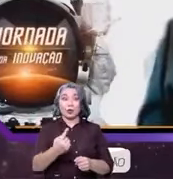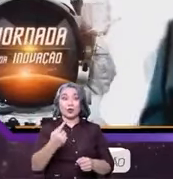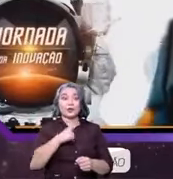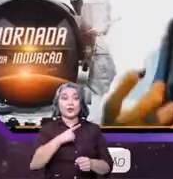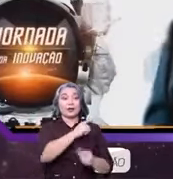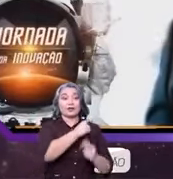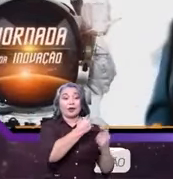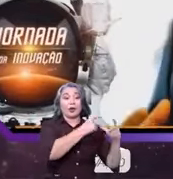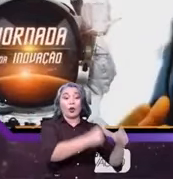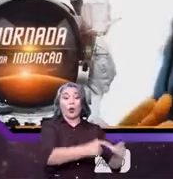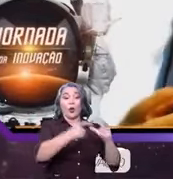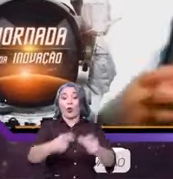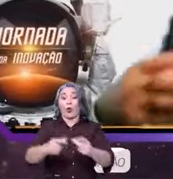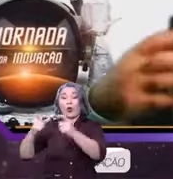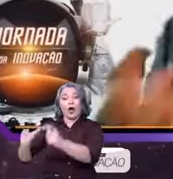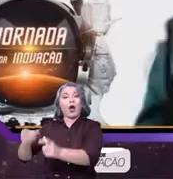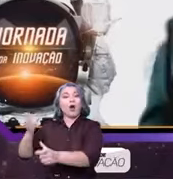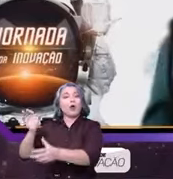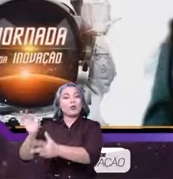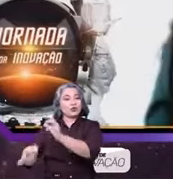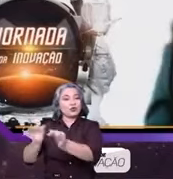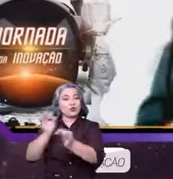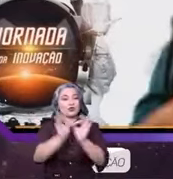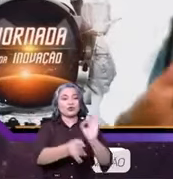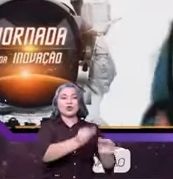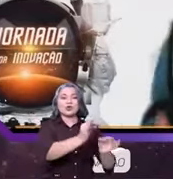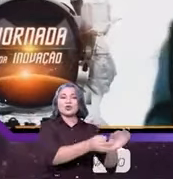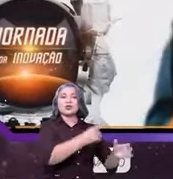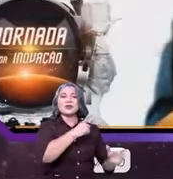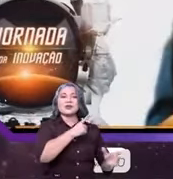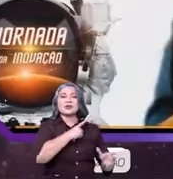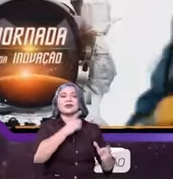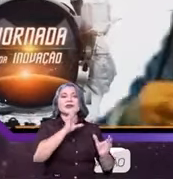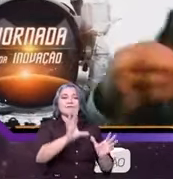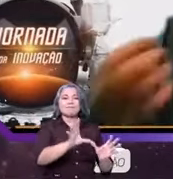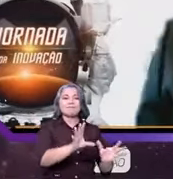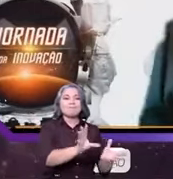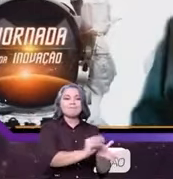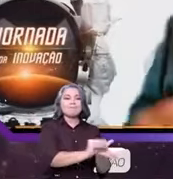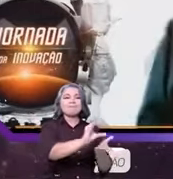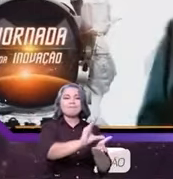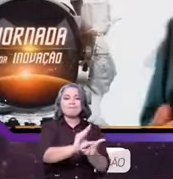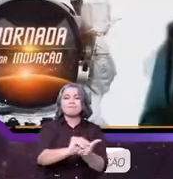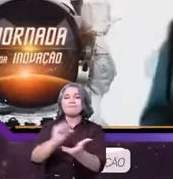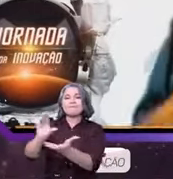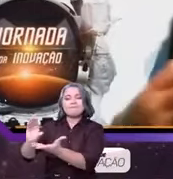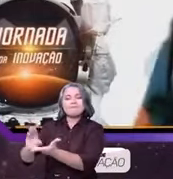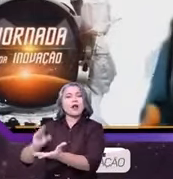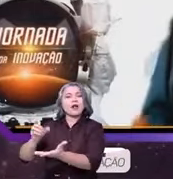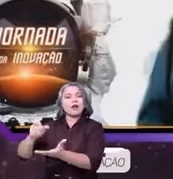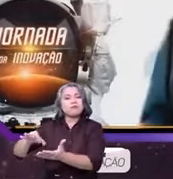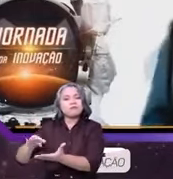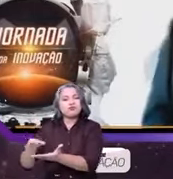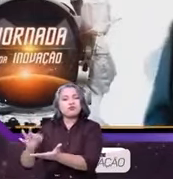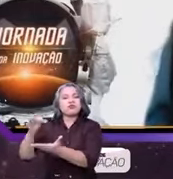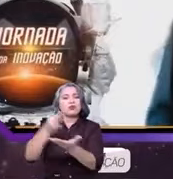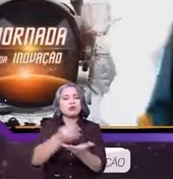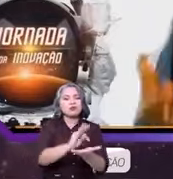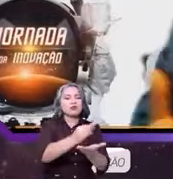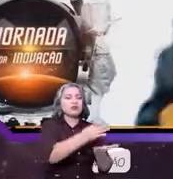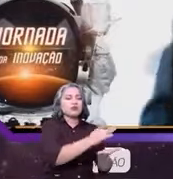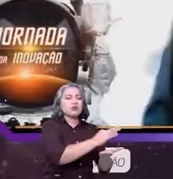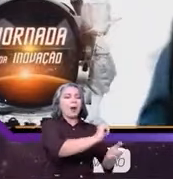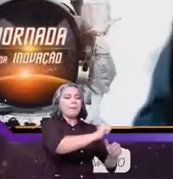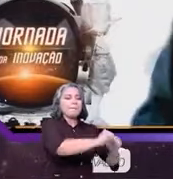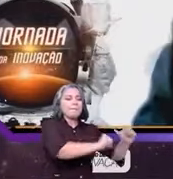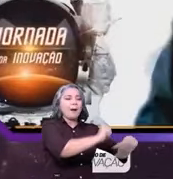unidade judiciária pode se assenhorar dessa necessidade de melhorar continuamente o seu processo de